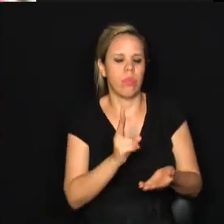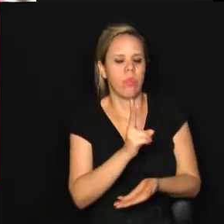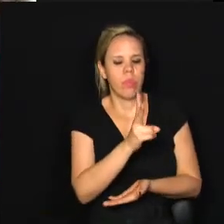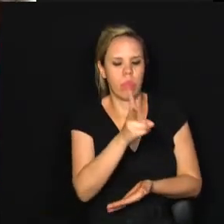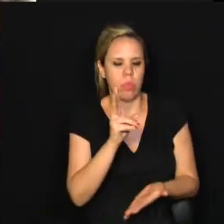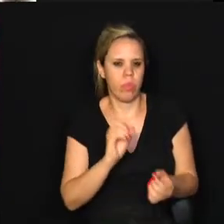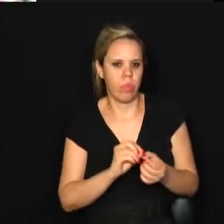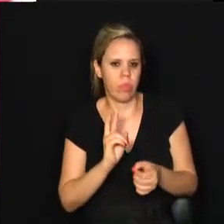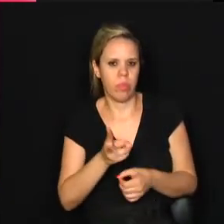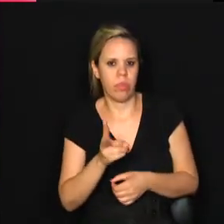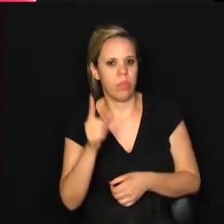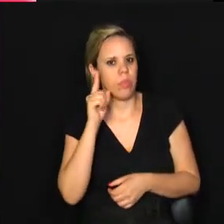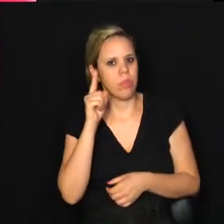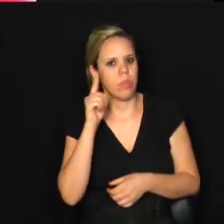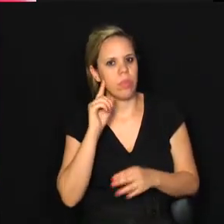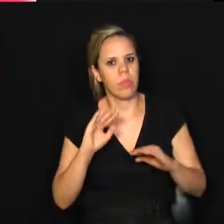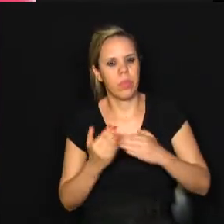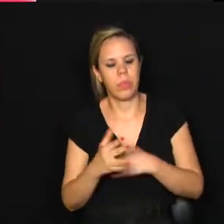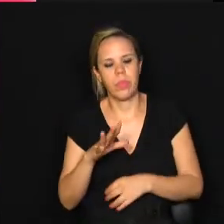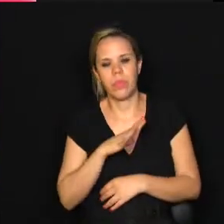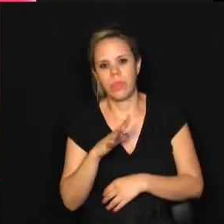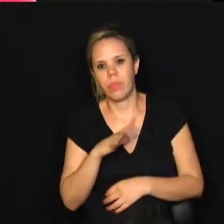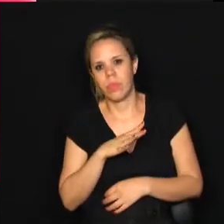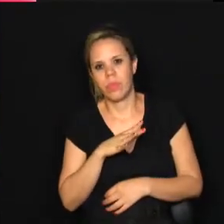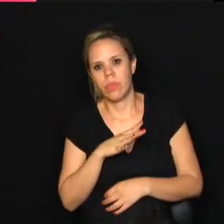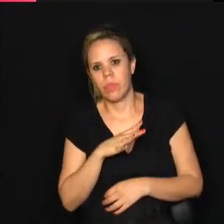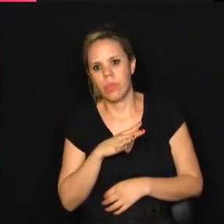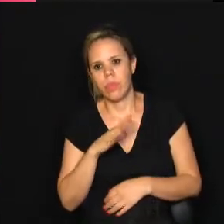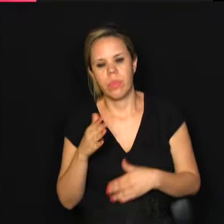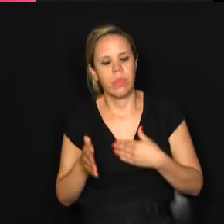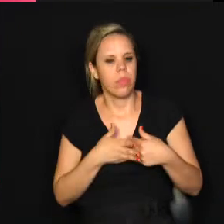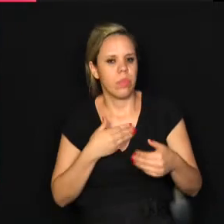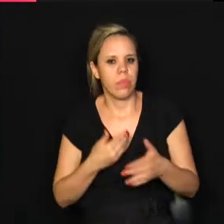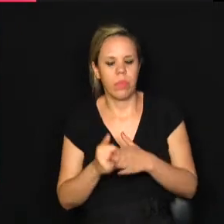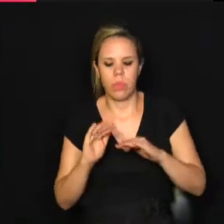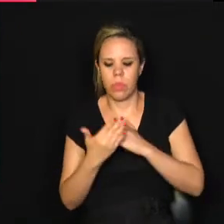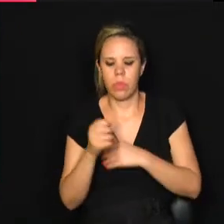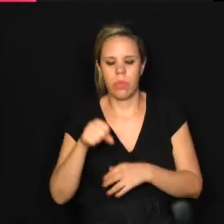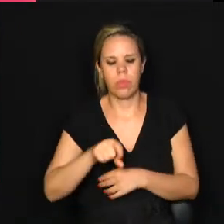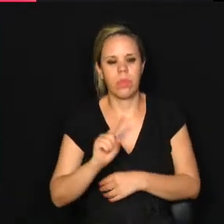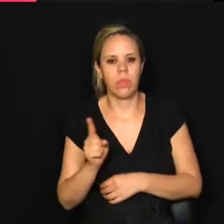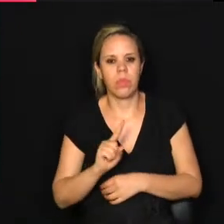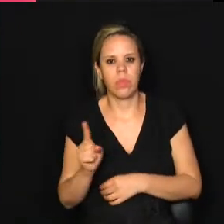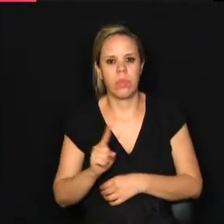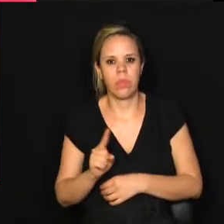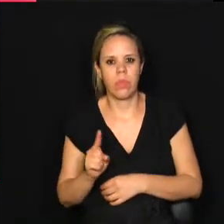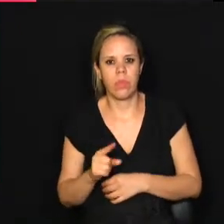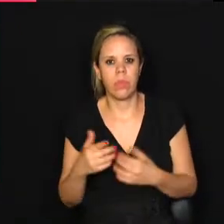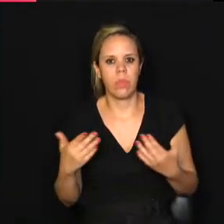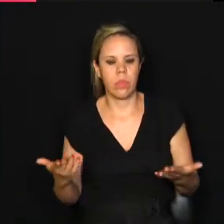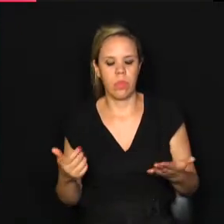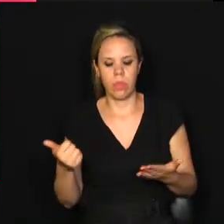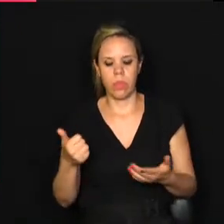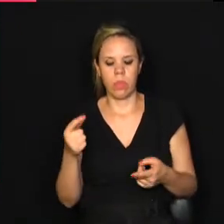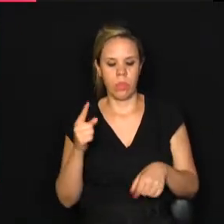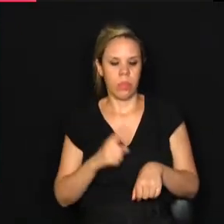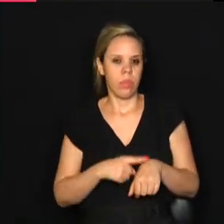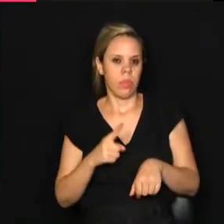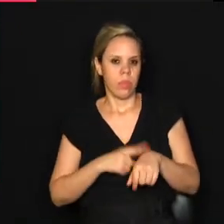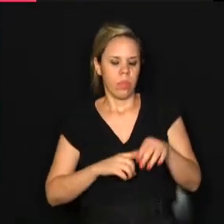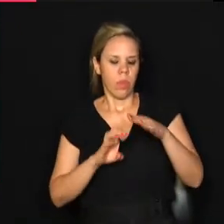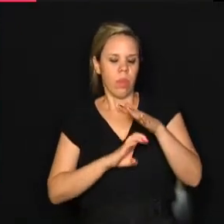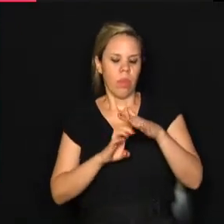efetuada diariamente em todos os bairros da cidade, independente de ser periferia ou não. Num primeiro momento, a empresa